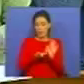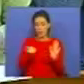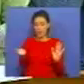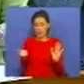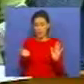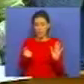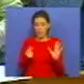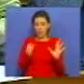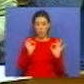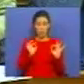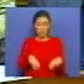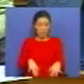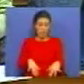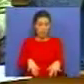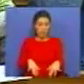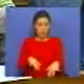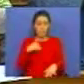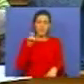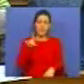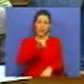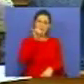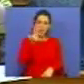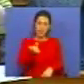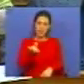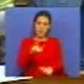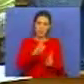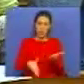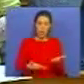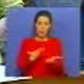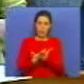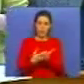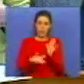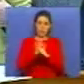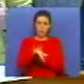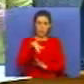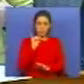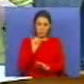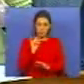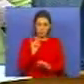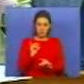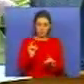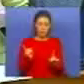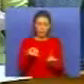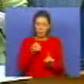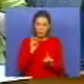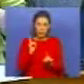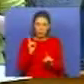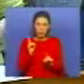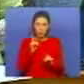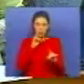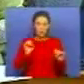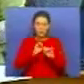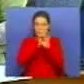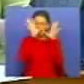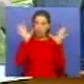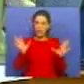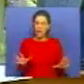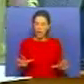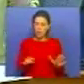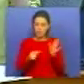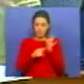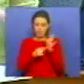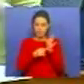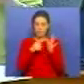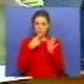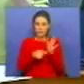ou são suprimidas, a questão é que na proposta de lei não é exatamente claro porque está lá